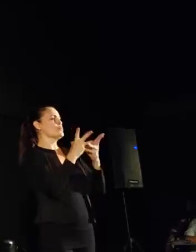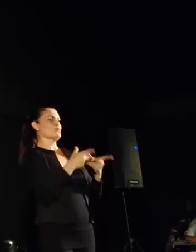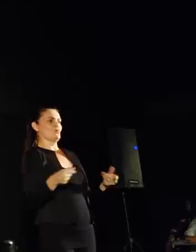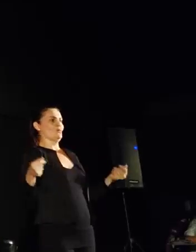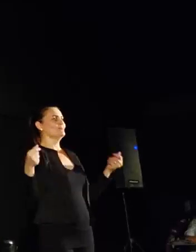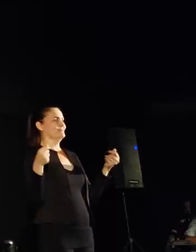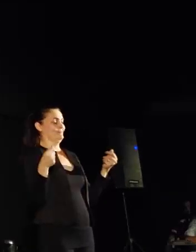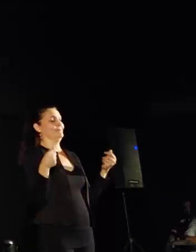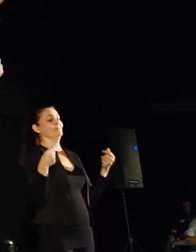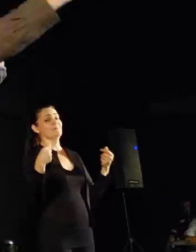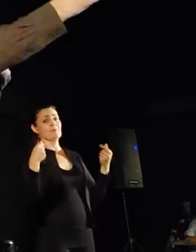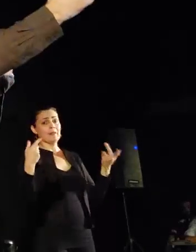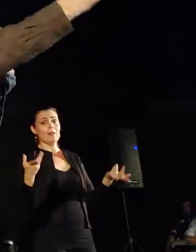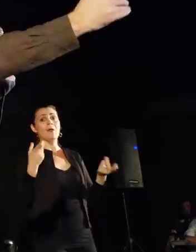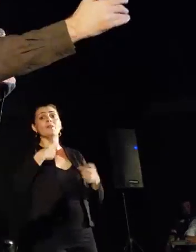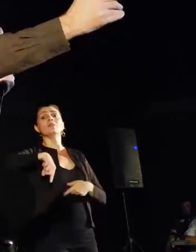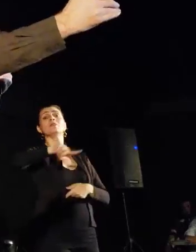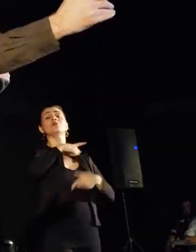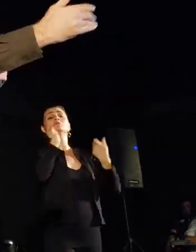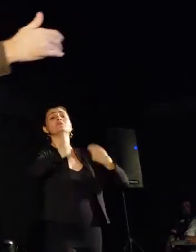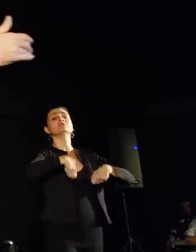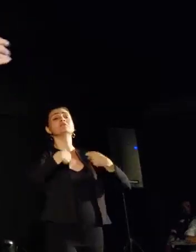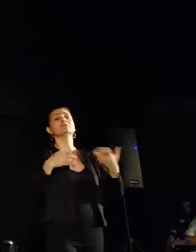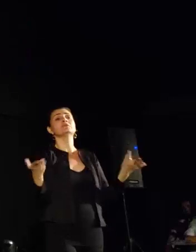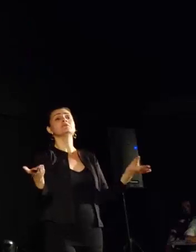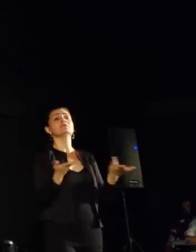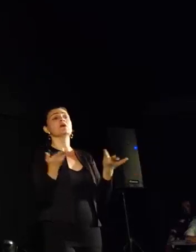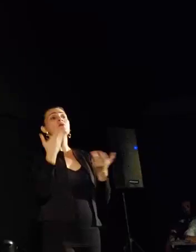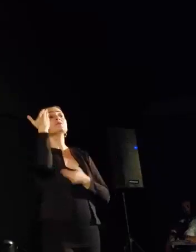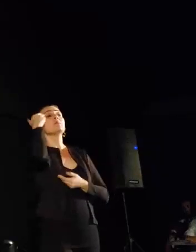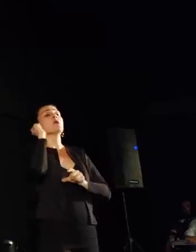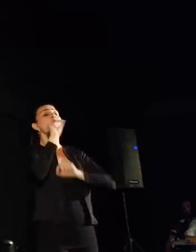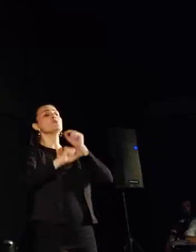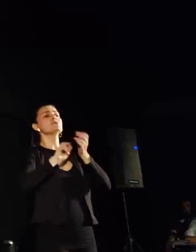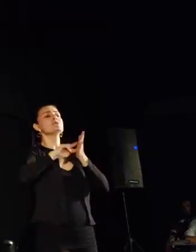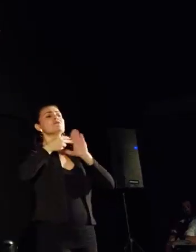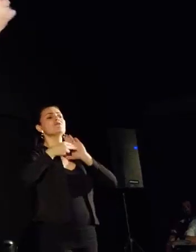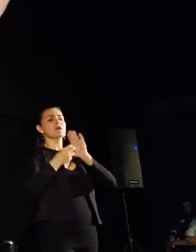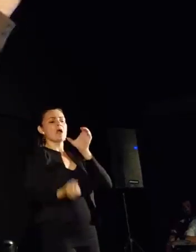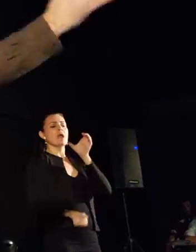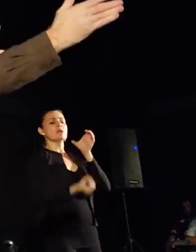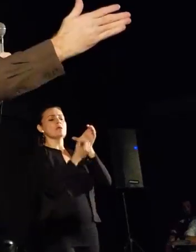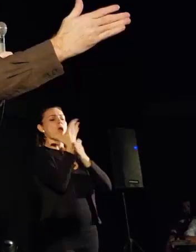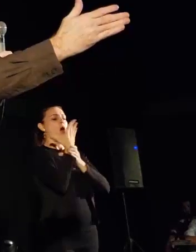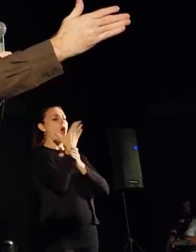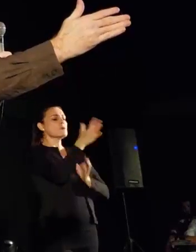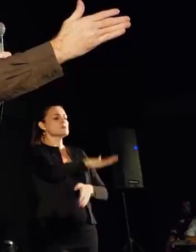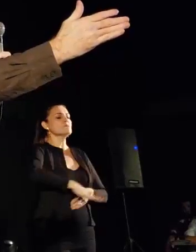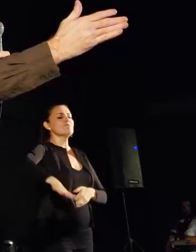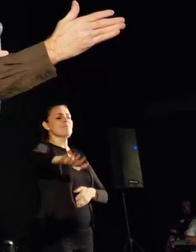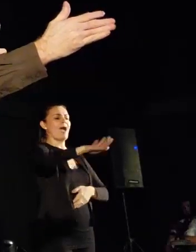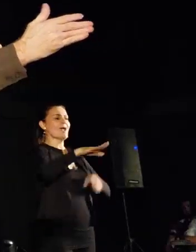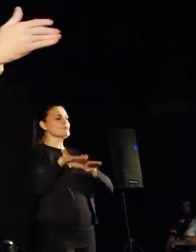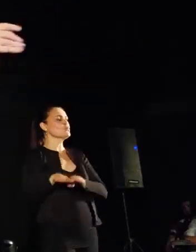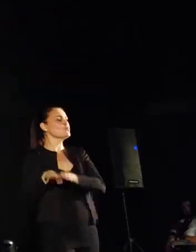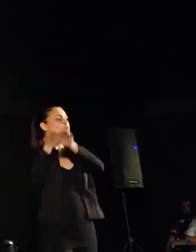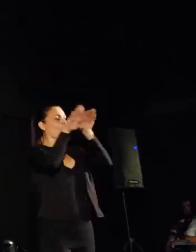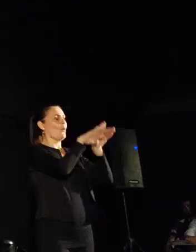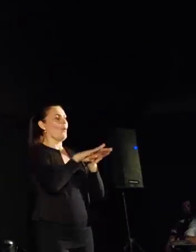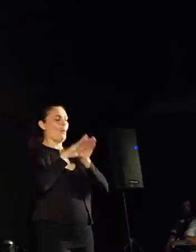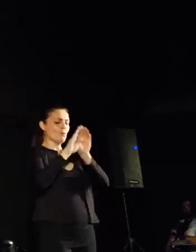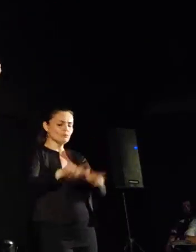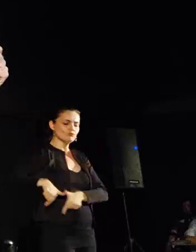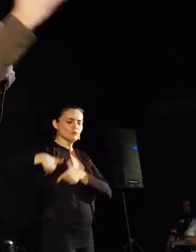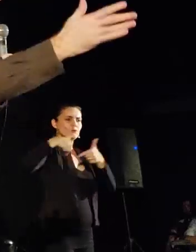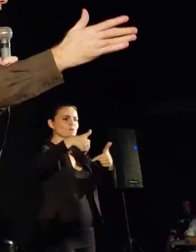coisas, porque nós precisaríamos agora saber o que significa criar espaços comuns de luta. Espaços